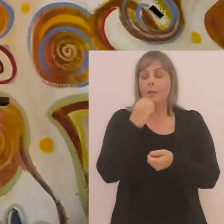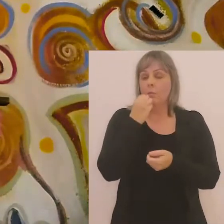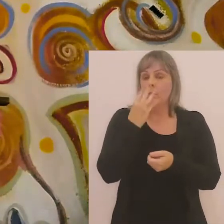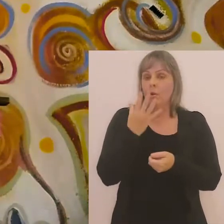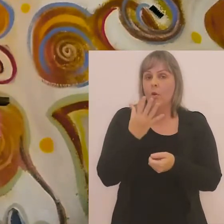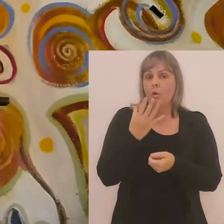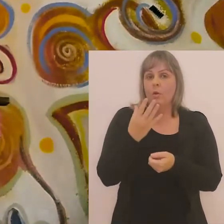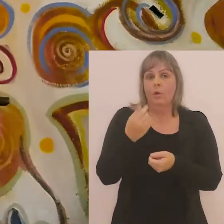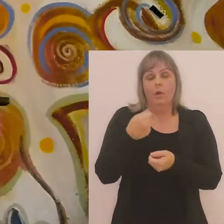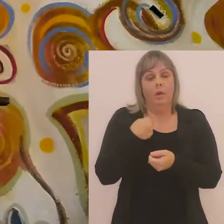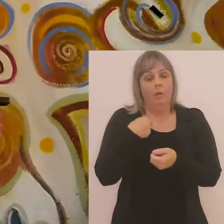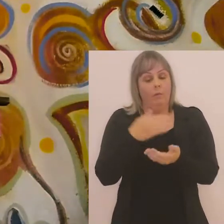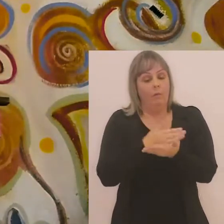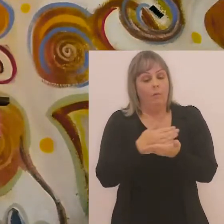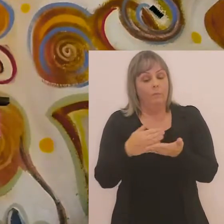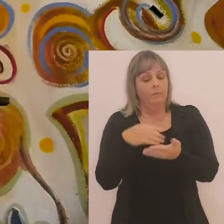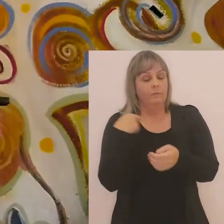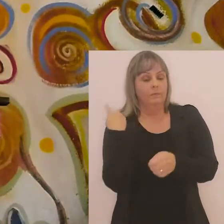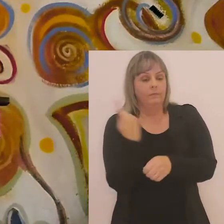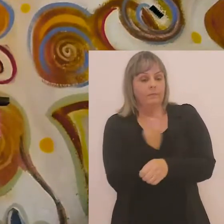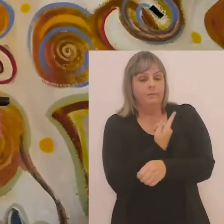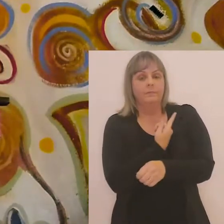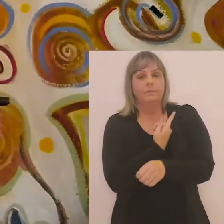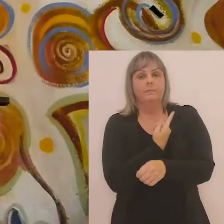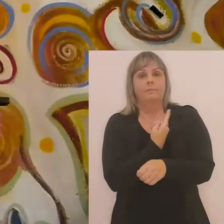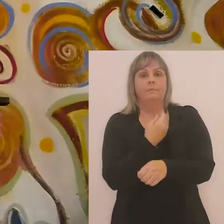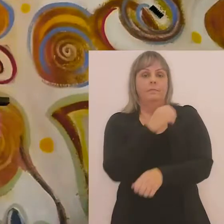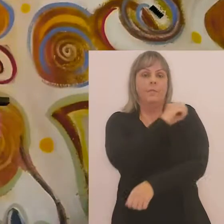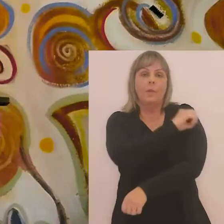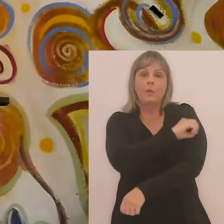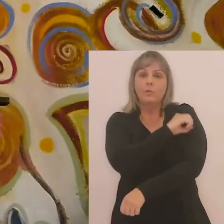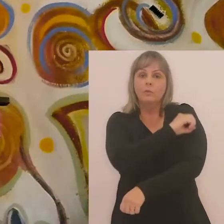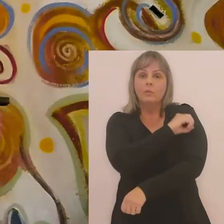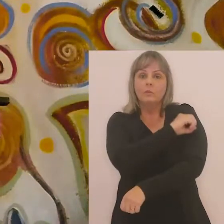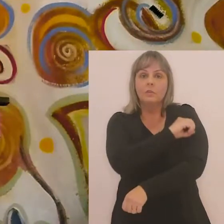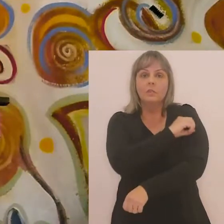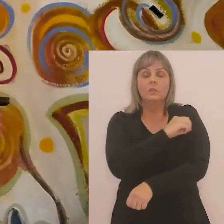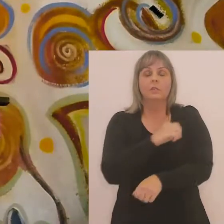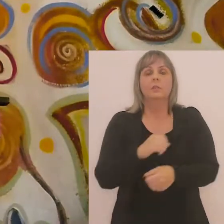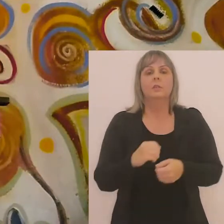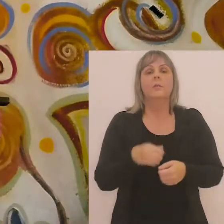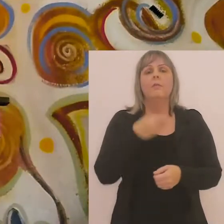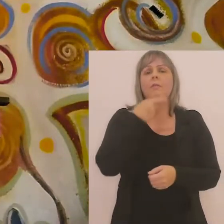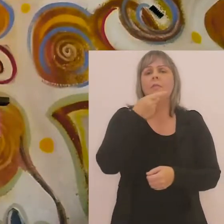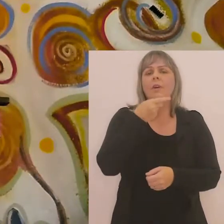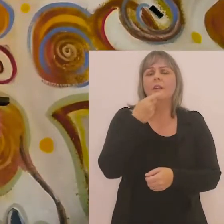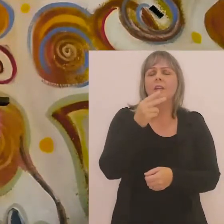Tá bom eu vou começar a nossa oficina